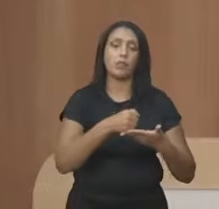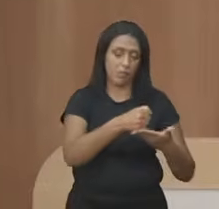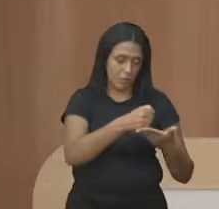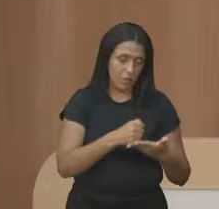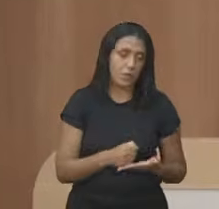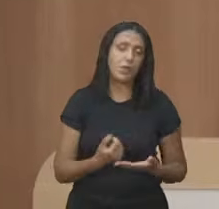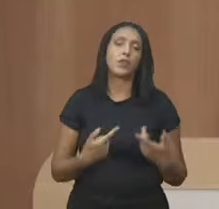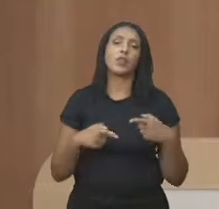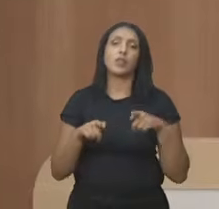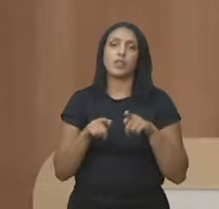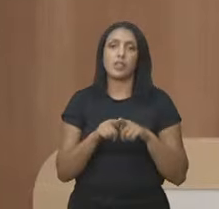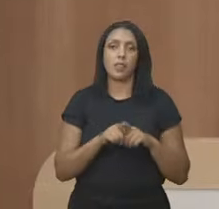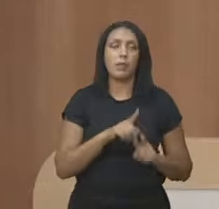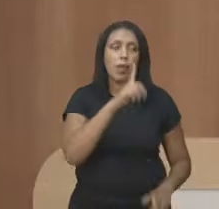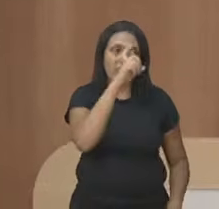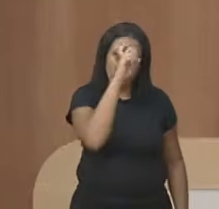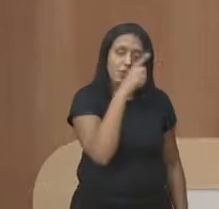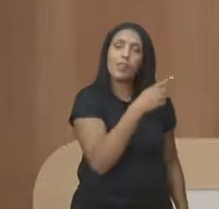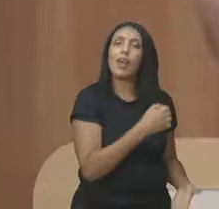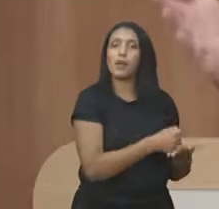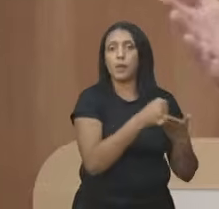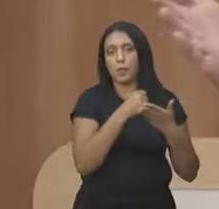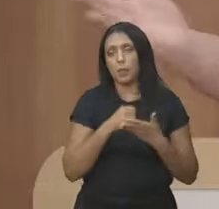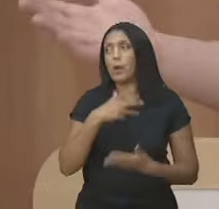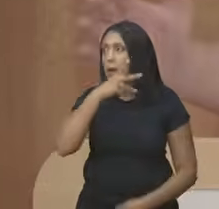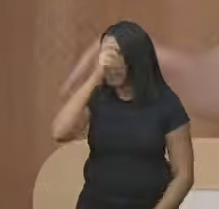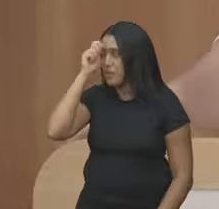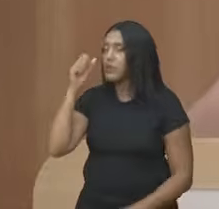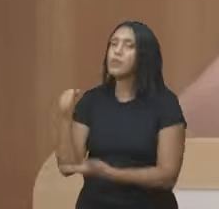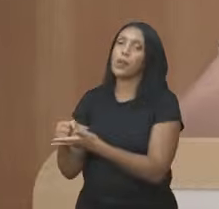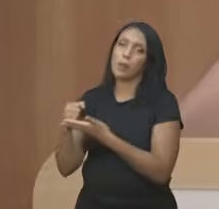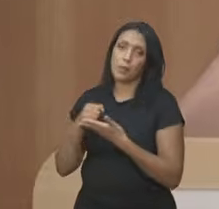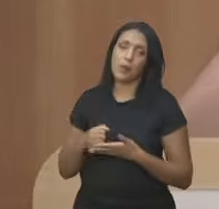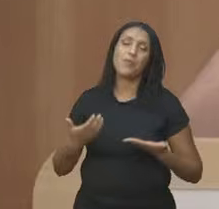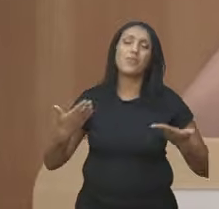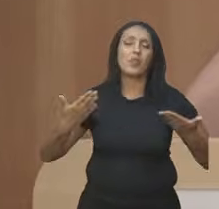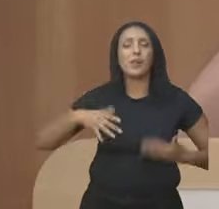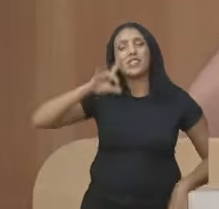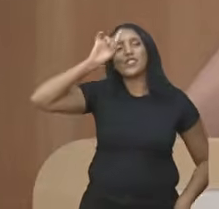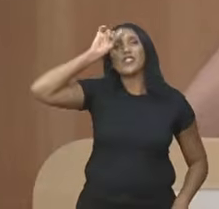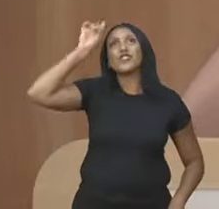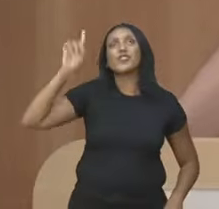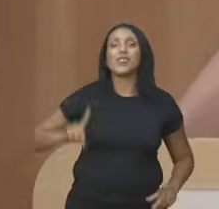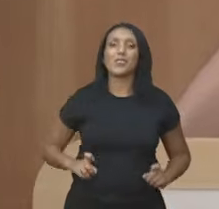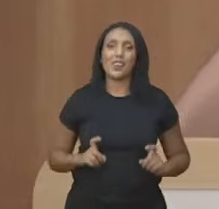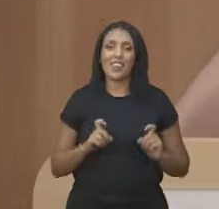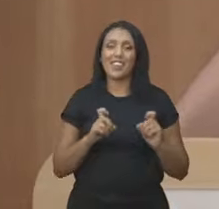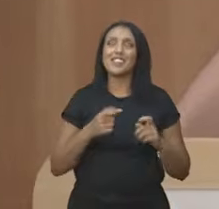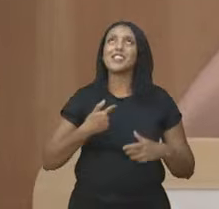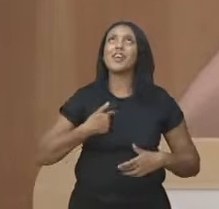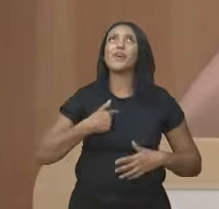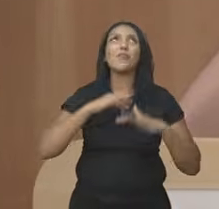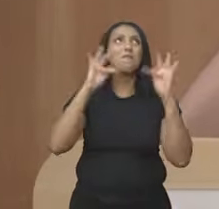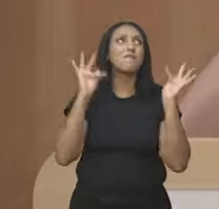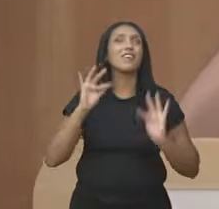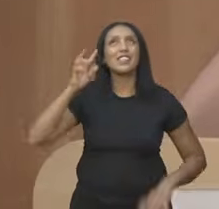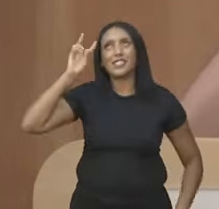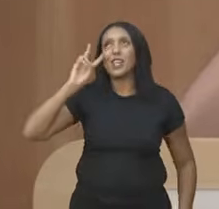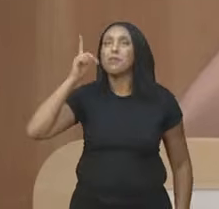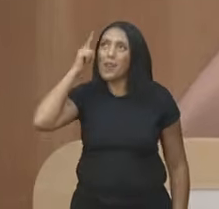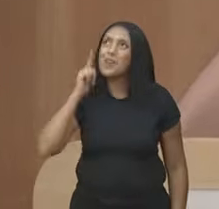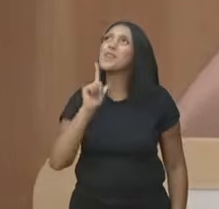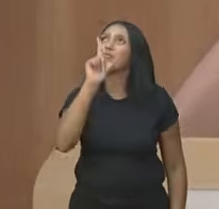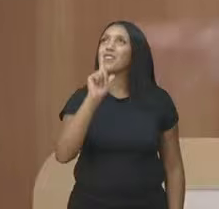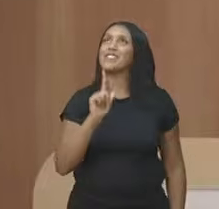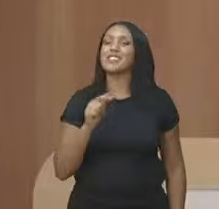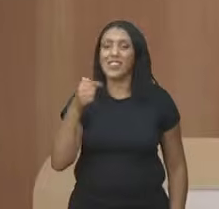solicitou várias vezes, e é algo que a gente gosta de lembrar. Hoje, dia do câncer, eu não podia deixar de falar disso, celebrar essa vitória e